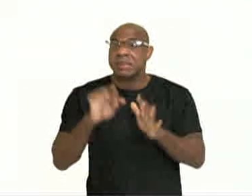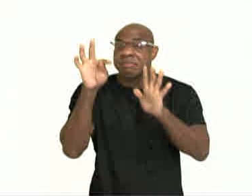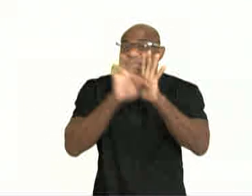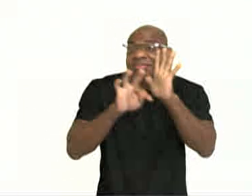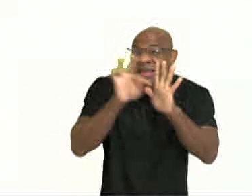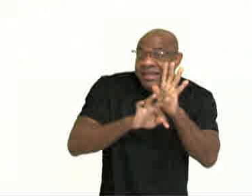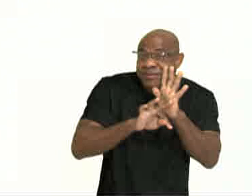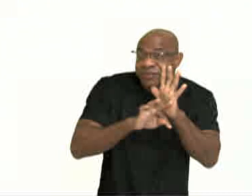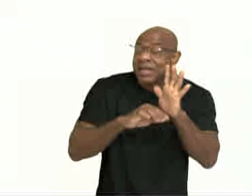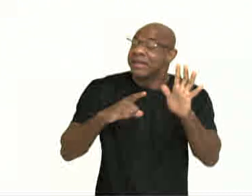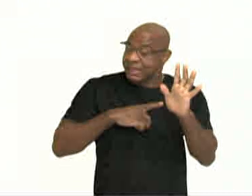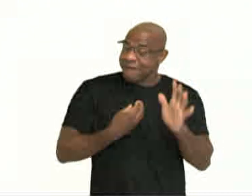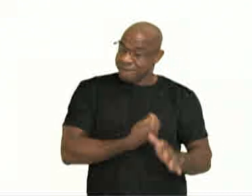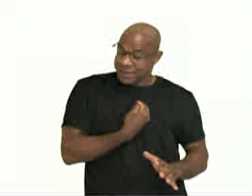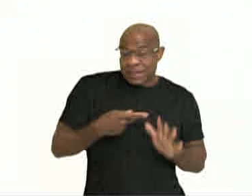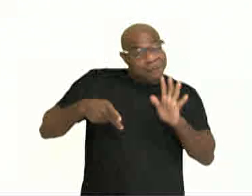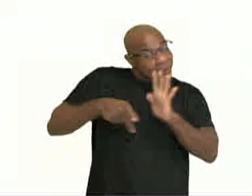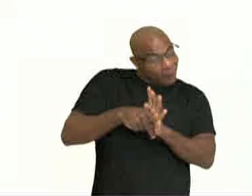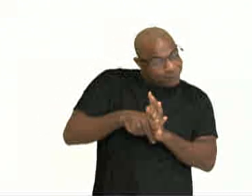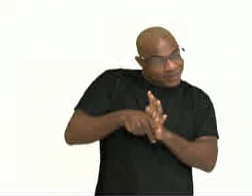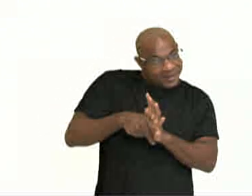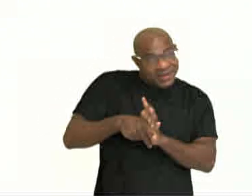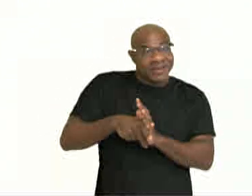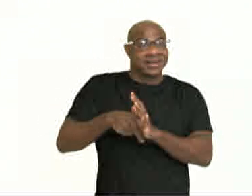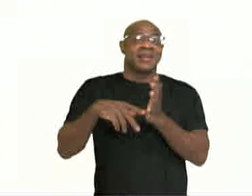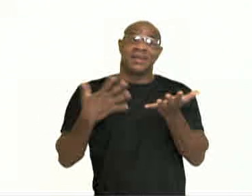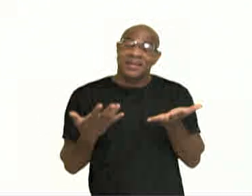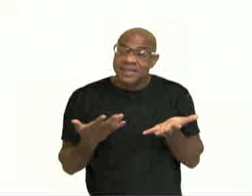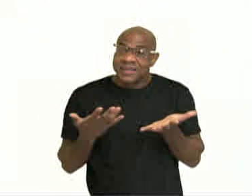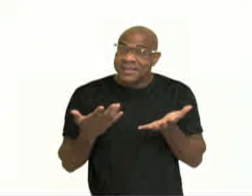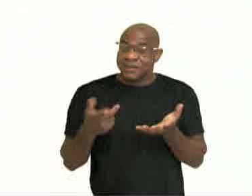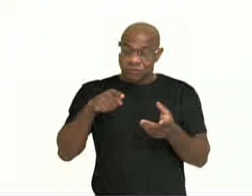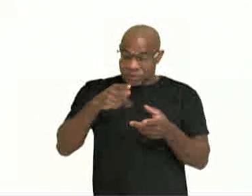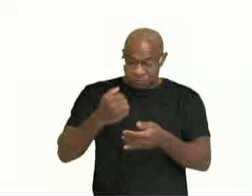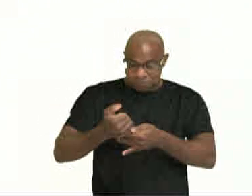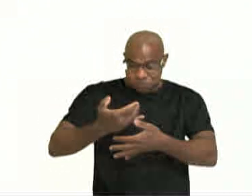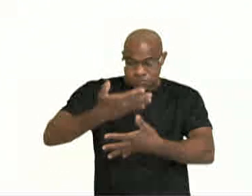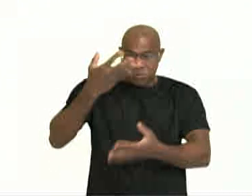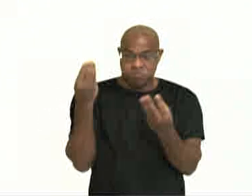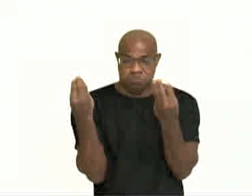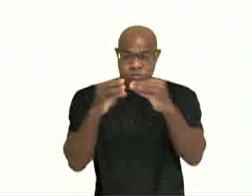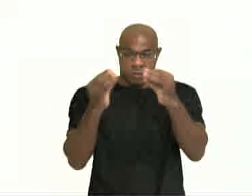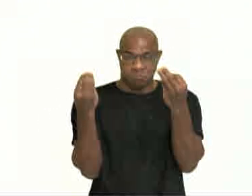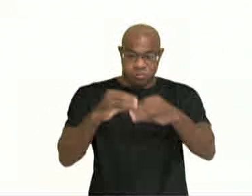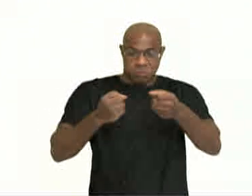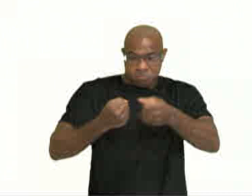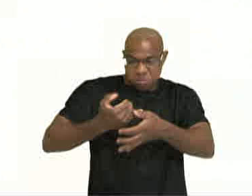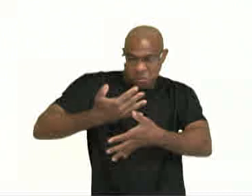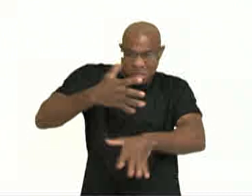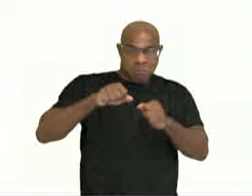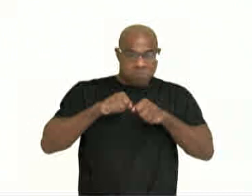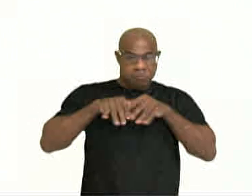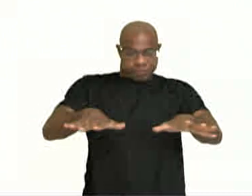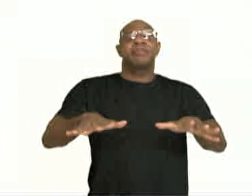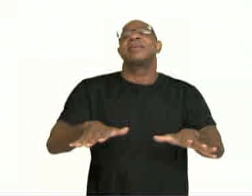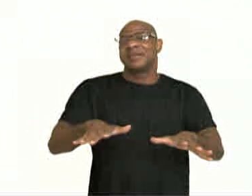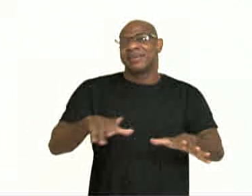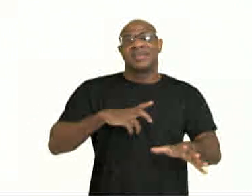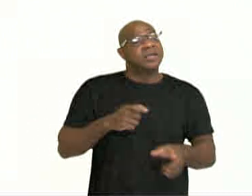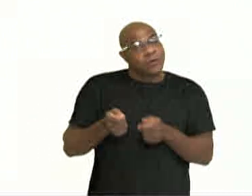Textos têm vida própria. Uma vez colocados no mundo, não temos mais controle de onde irão